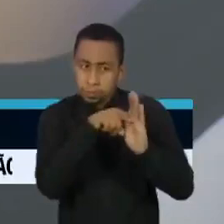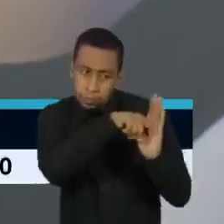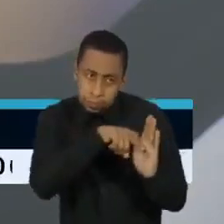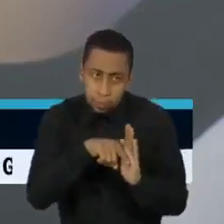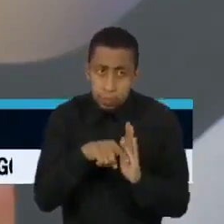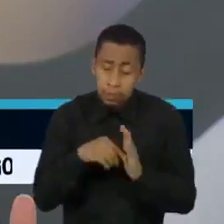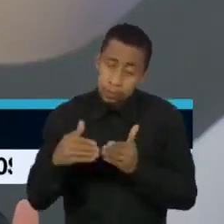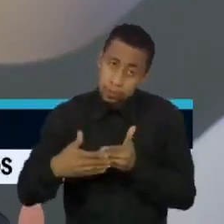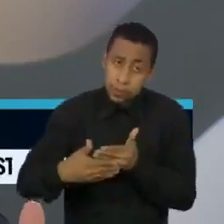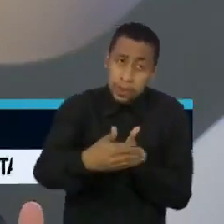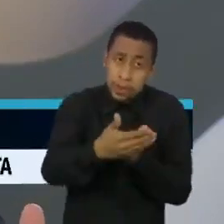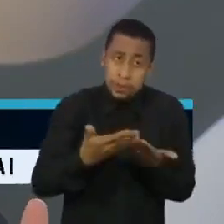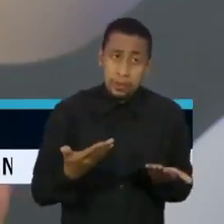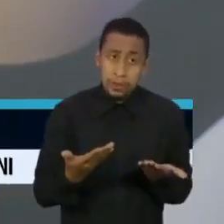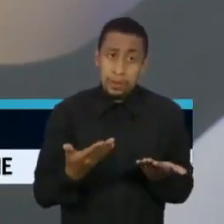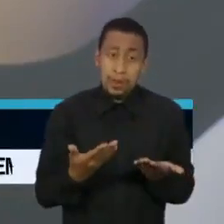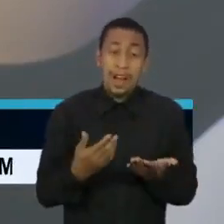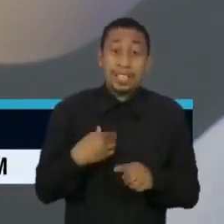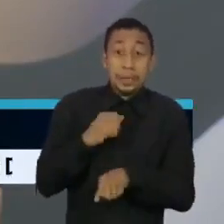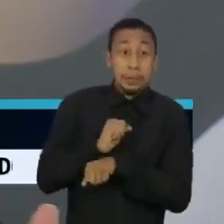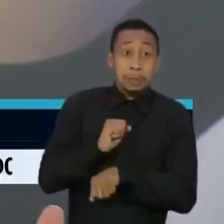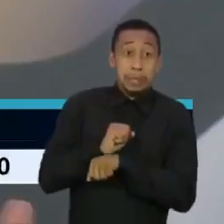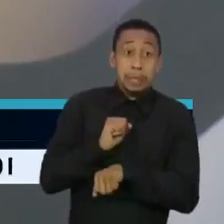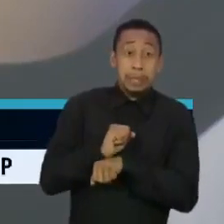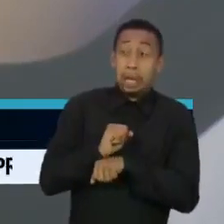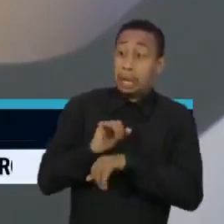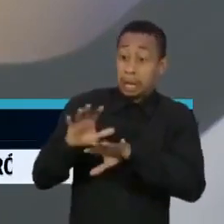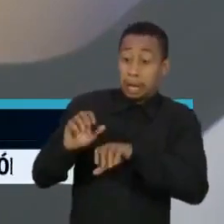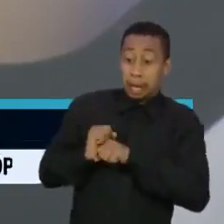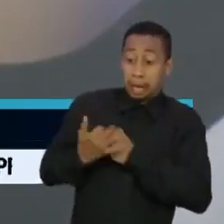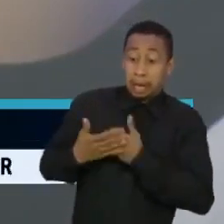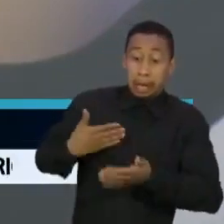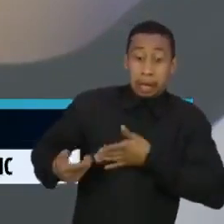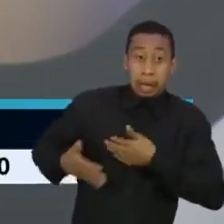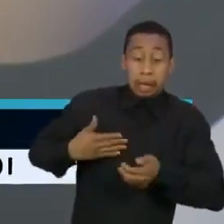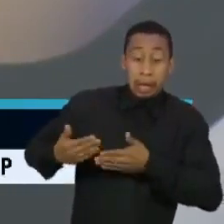feita nesse momento nós não podíamos pagar para ver você a segurar o máximo que nós podemos a propagação